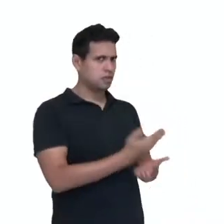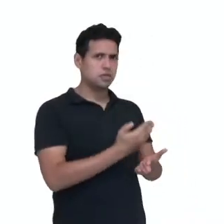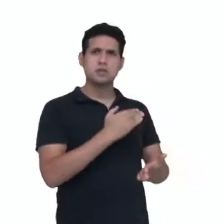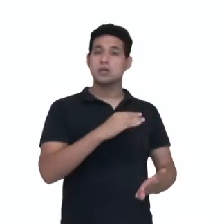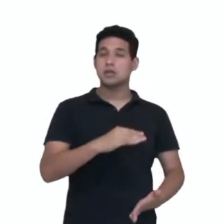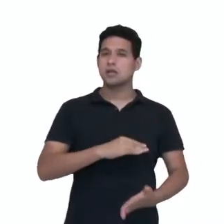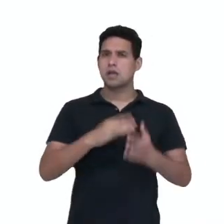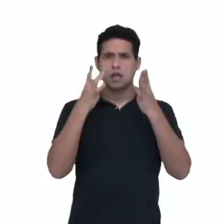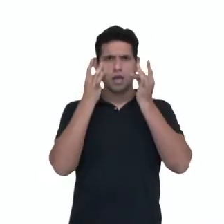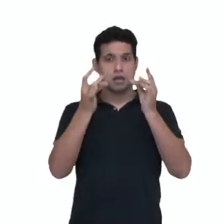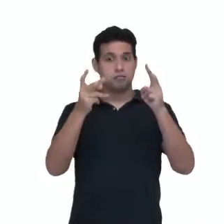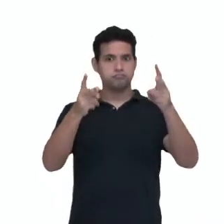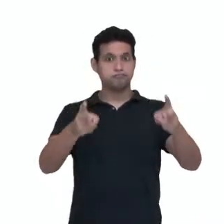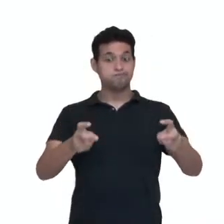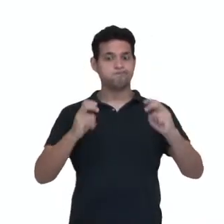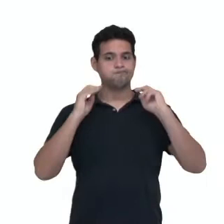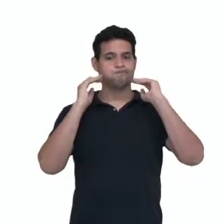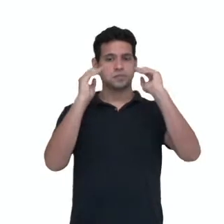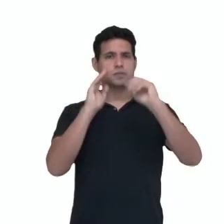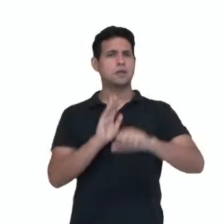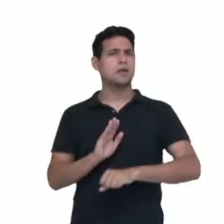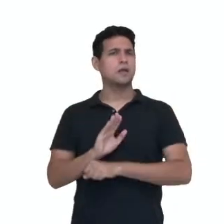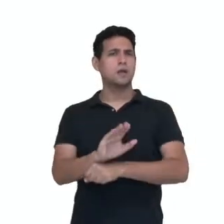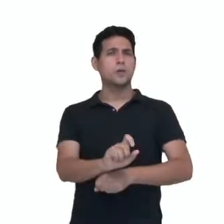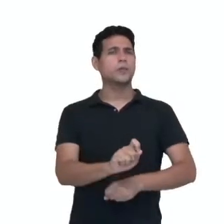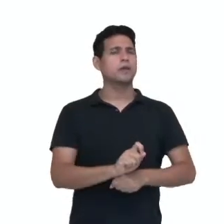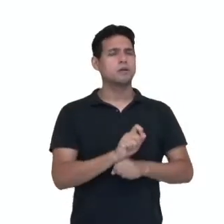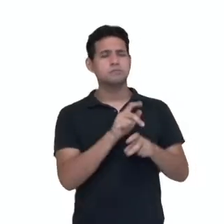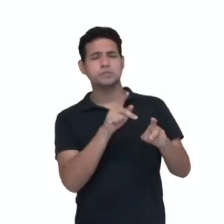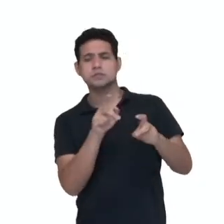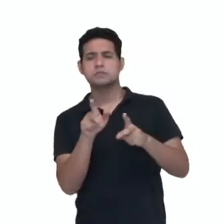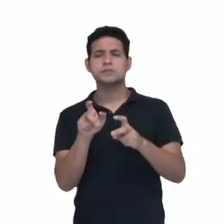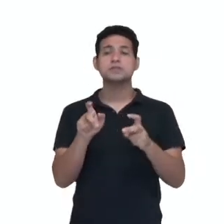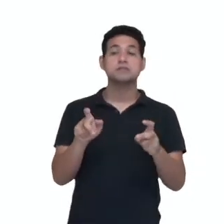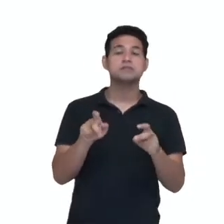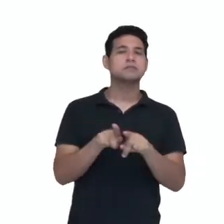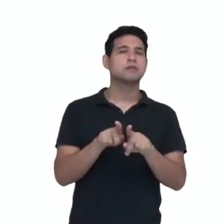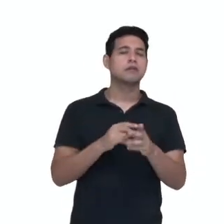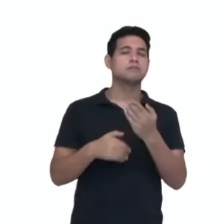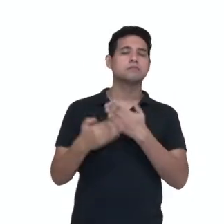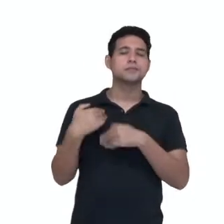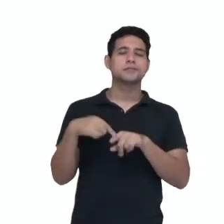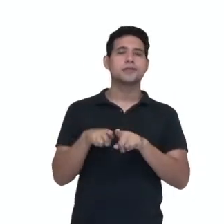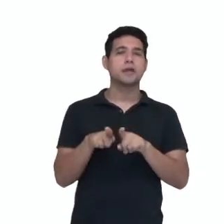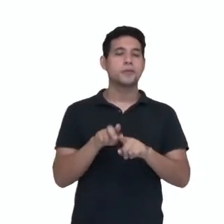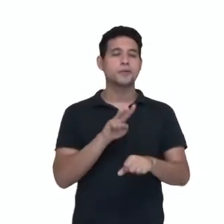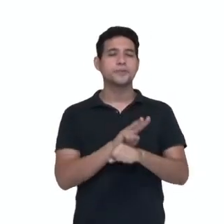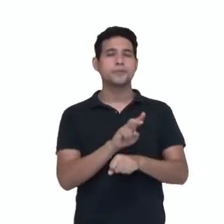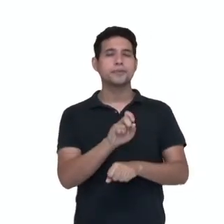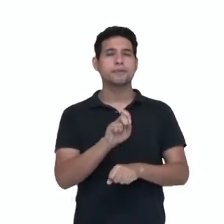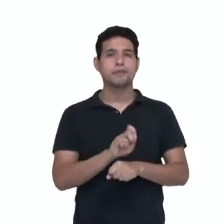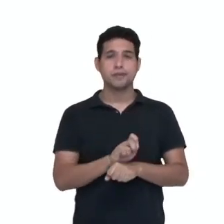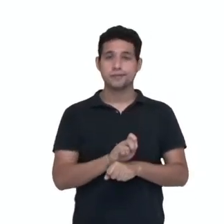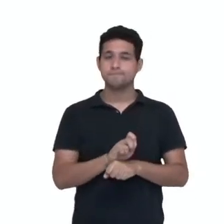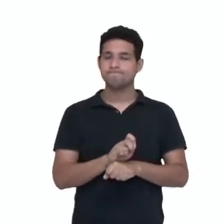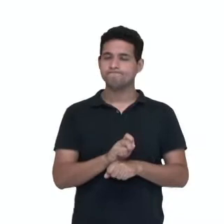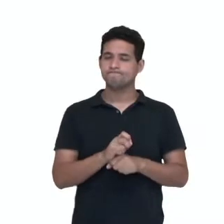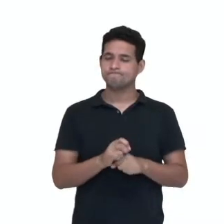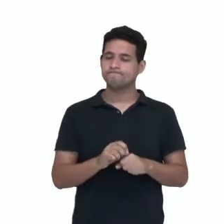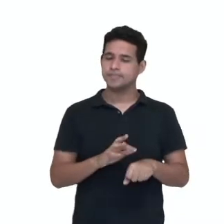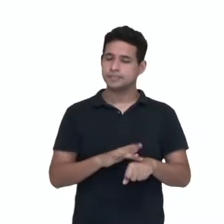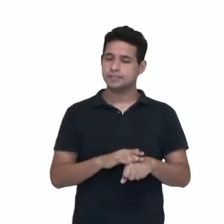a atenção e apoio à detecção precoz e el tratamento de esta